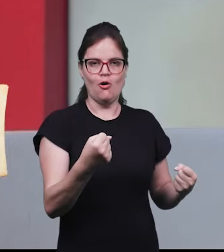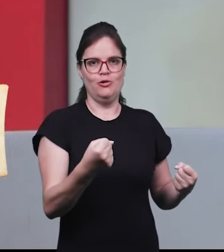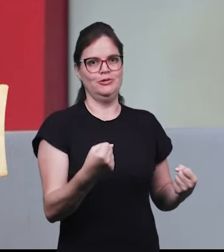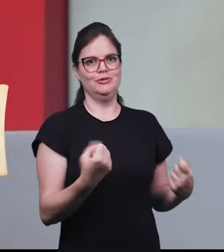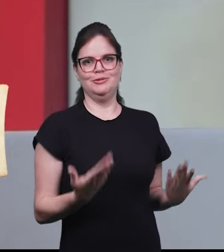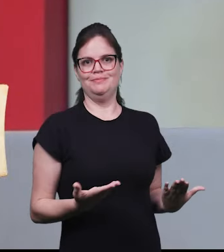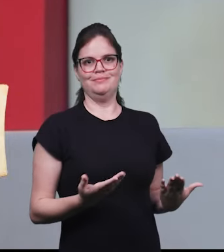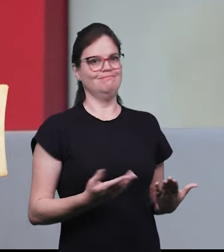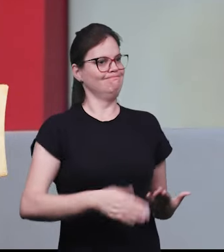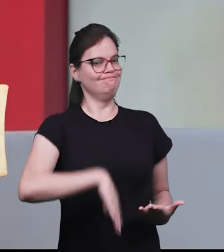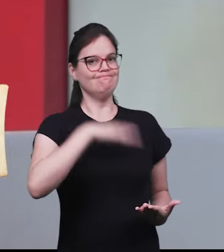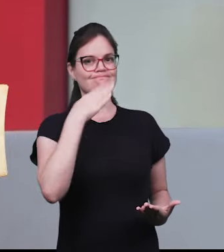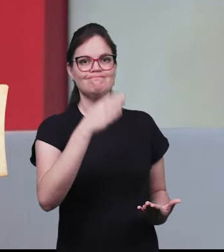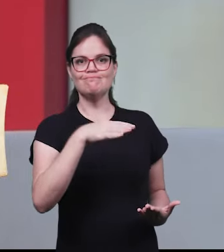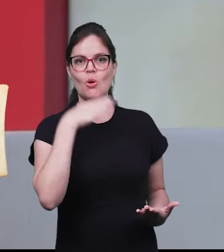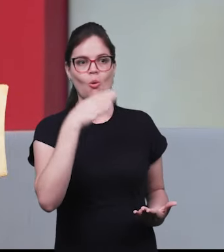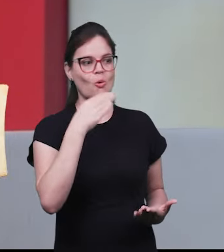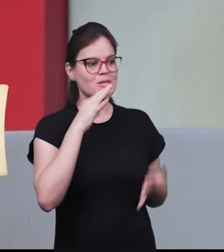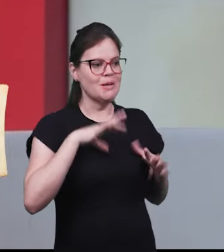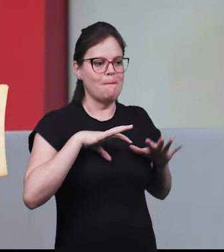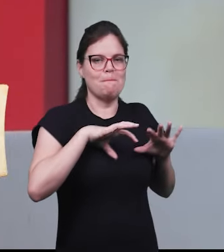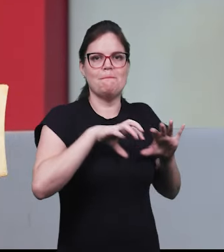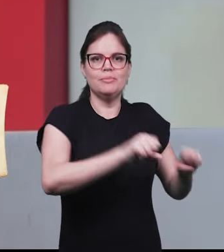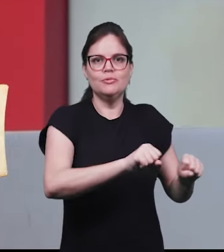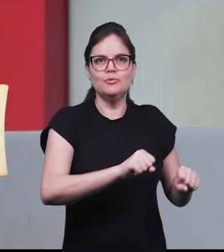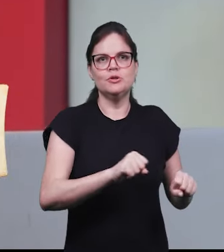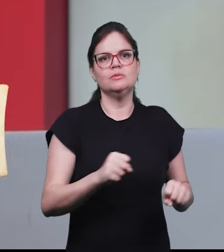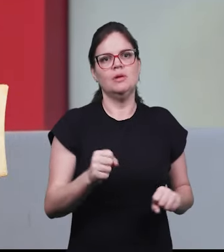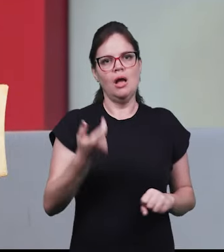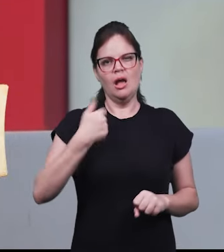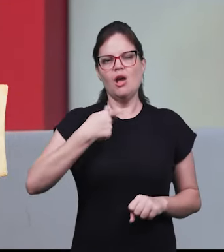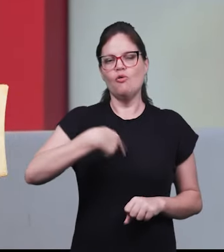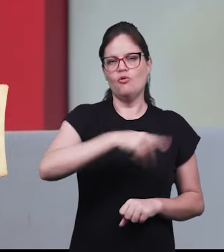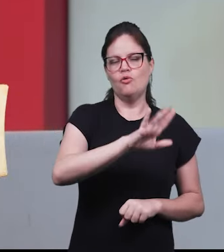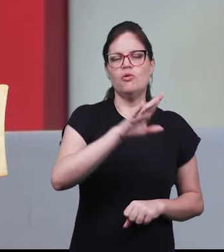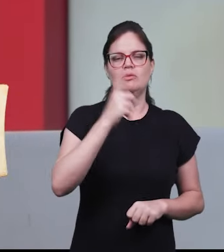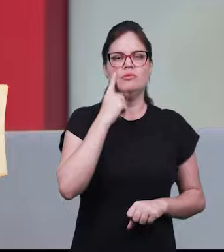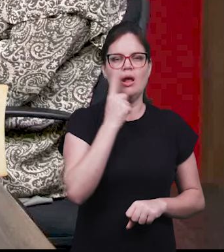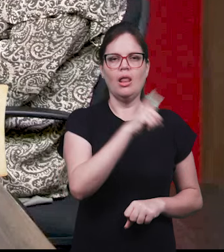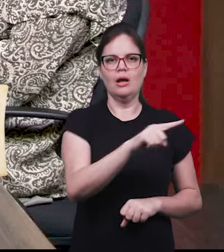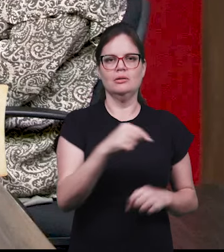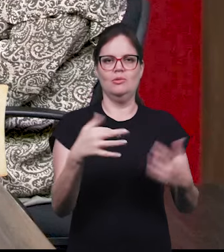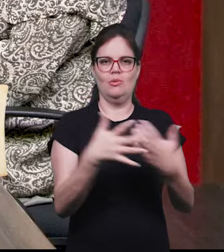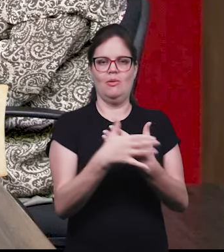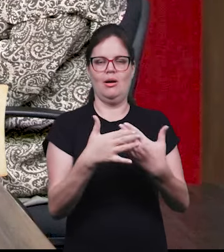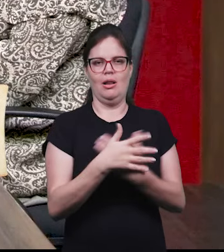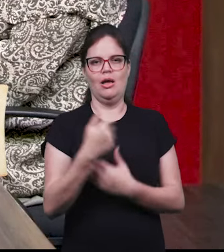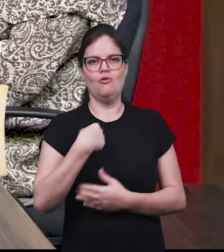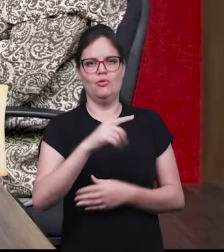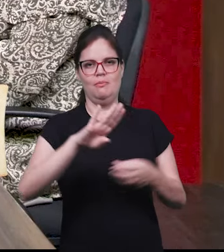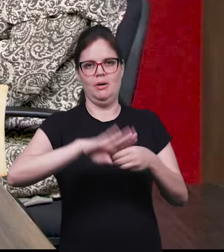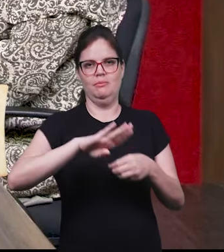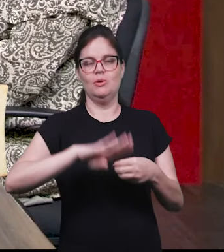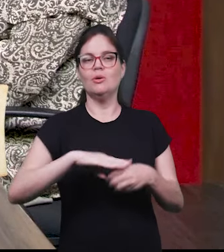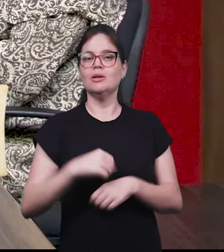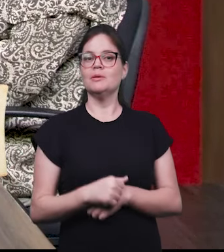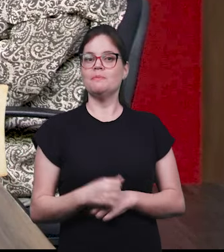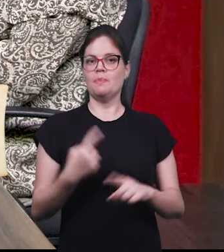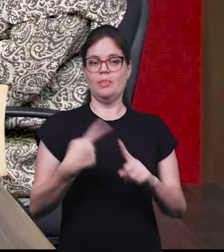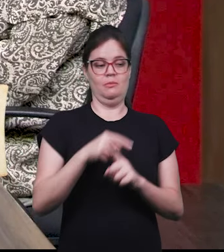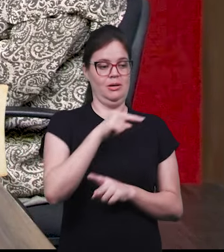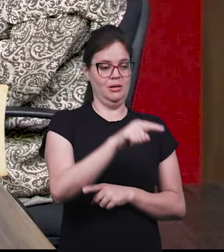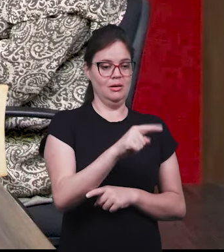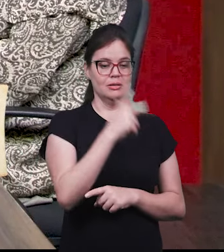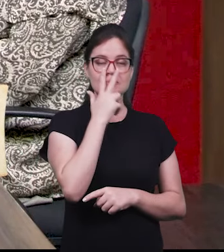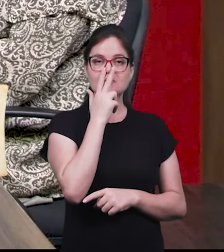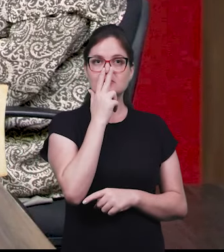é habitada. Eu tive na Babilônia, conheci a Babilônia antiga, né? Fui lá na cidade, rodei. Eu até achei interessante aquela cidade que a palavra fala